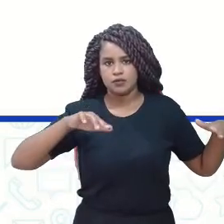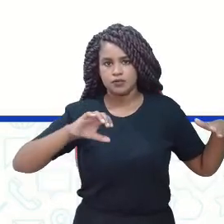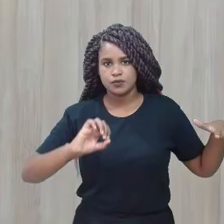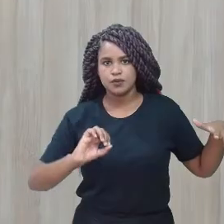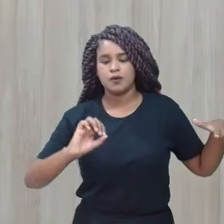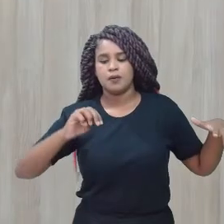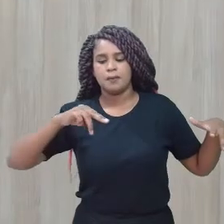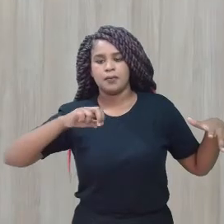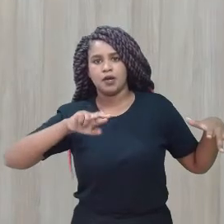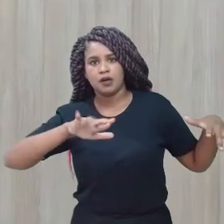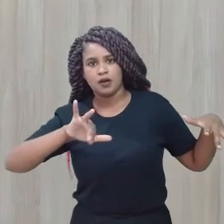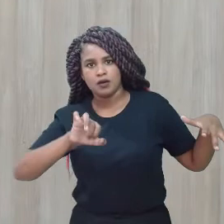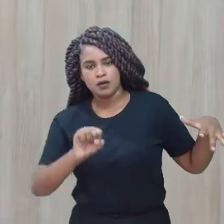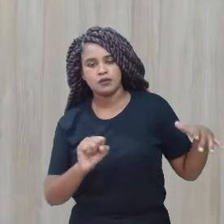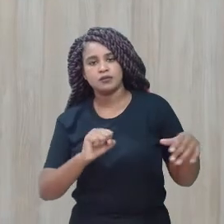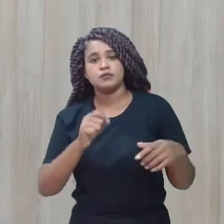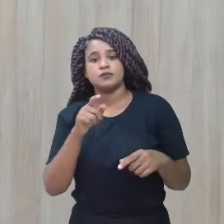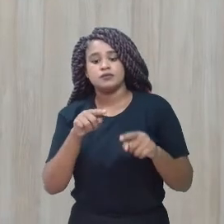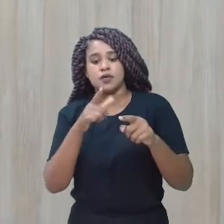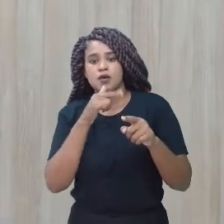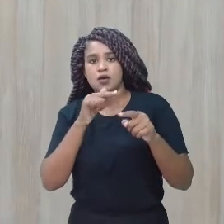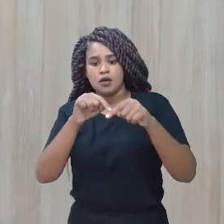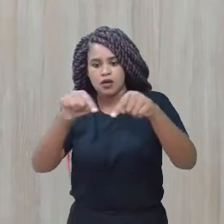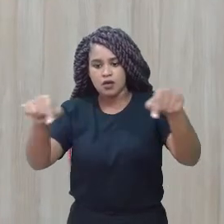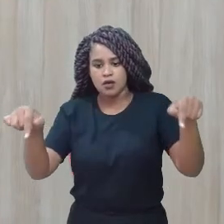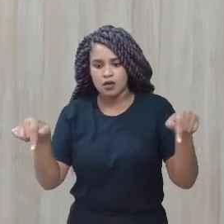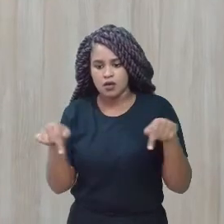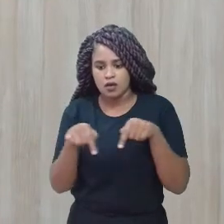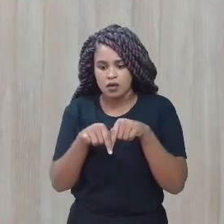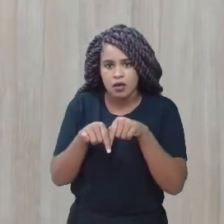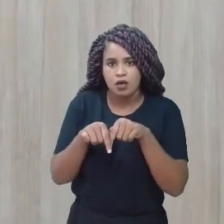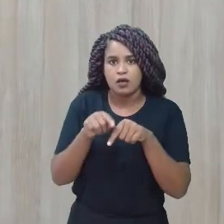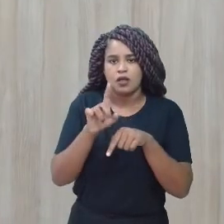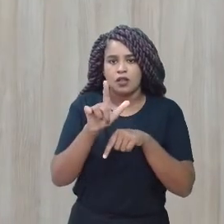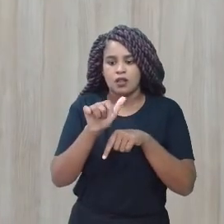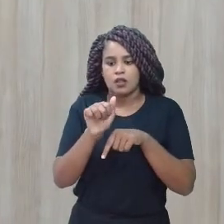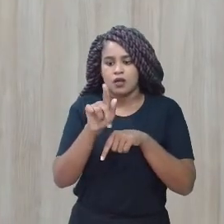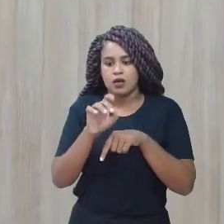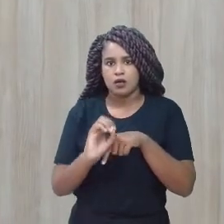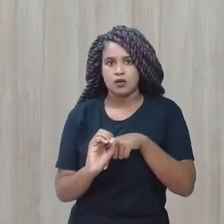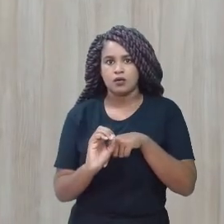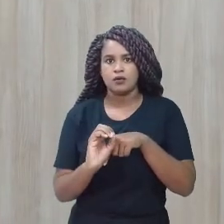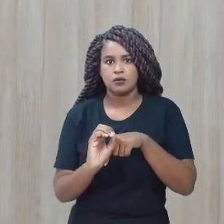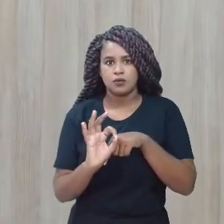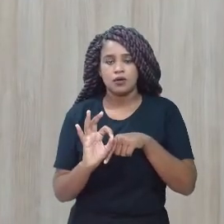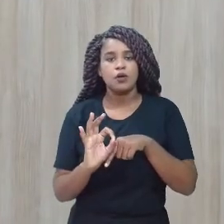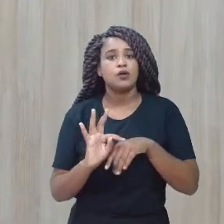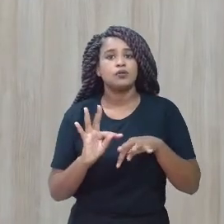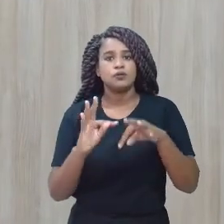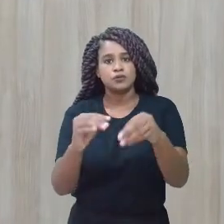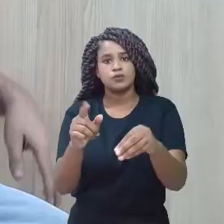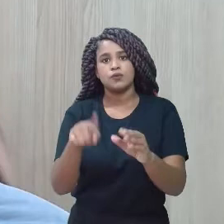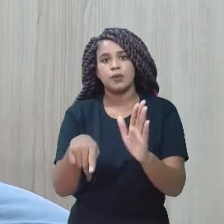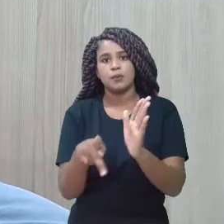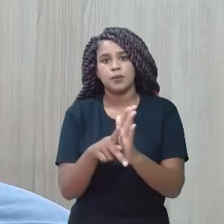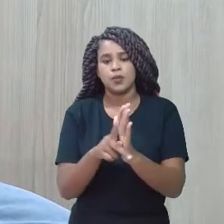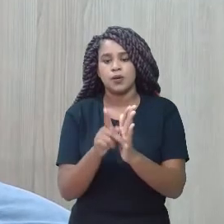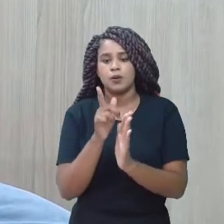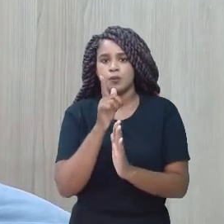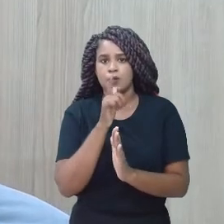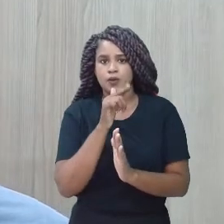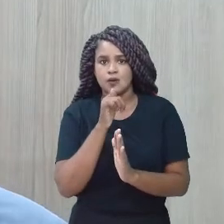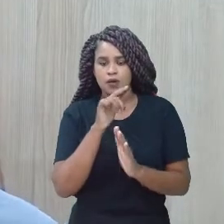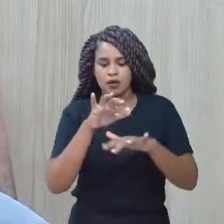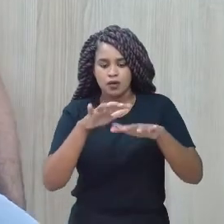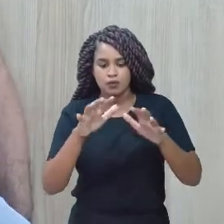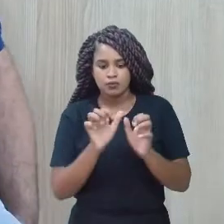os lagos, cursos d'água, tudo isso compreende essa questão da hidrosfera, né? Isso, professor Gilson? Isso. Todo o recurso hídrico que nós